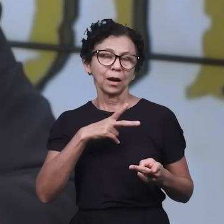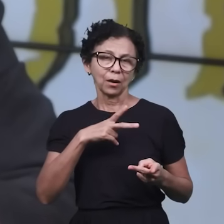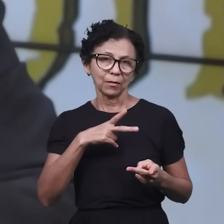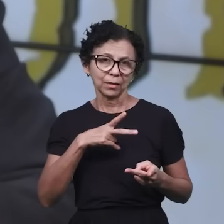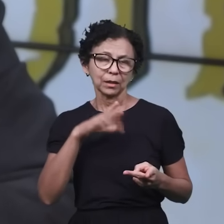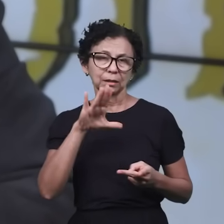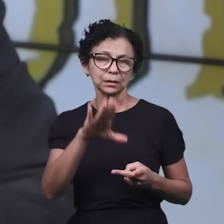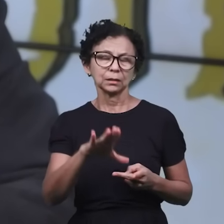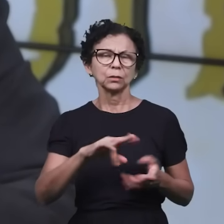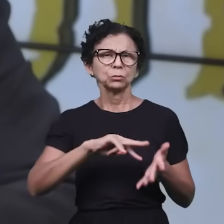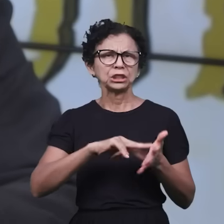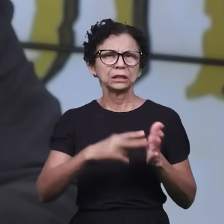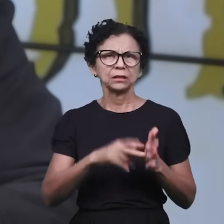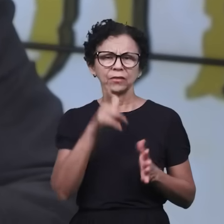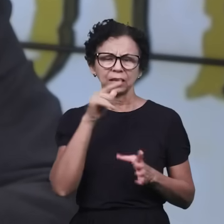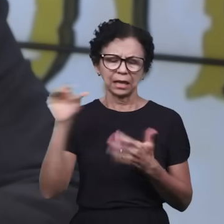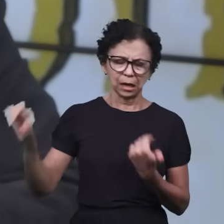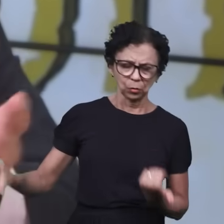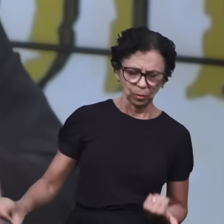e é fundamental. Para quê?